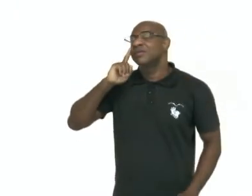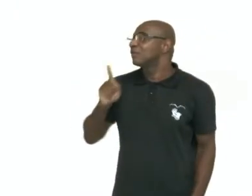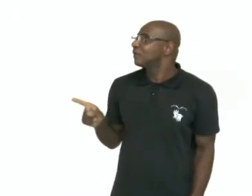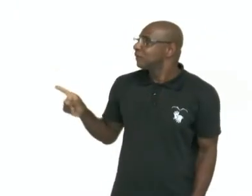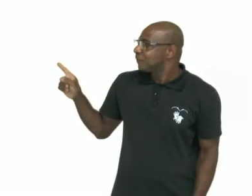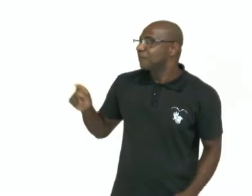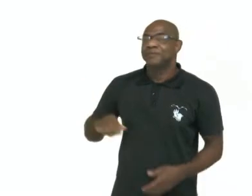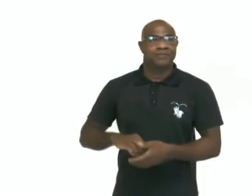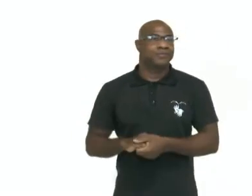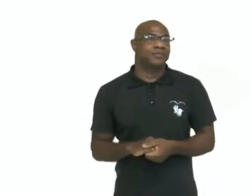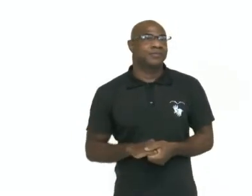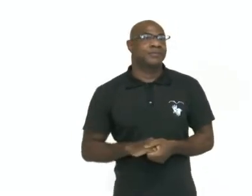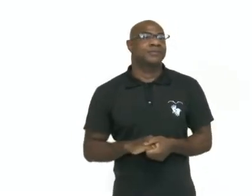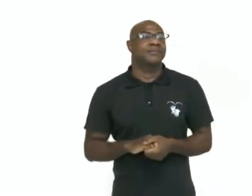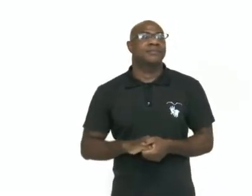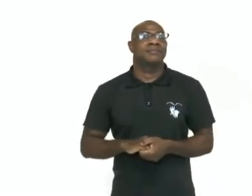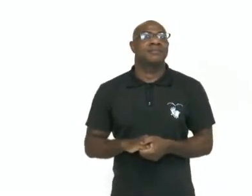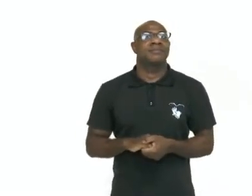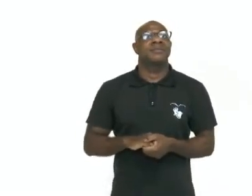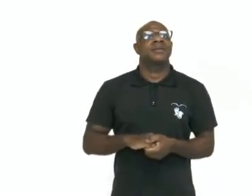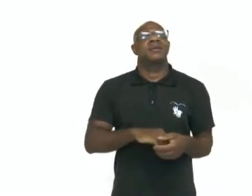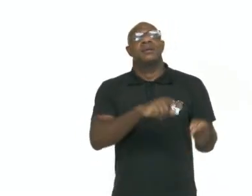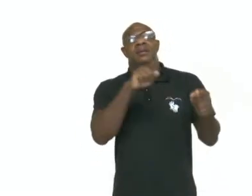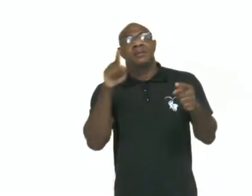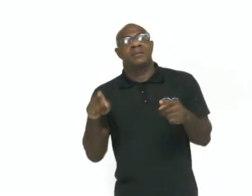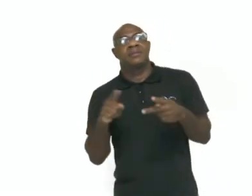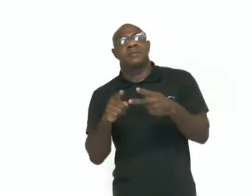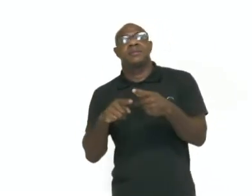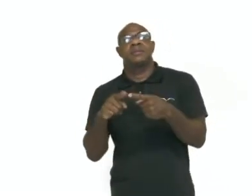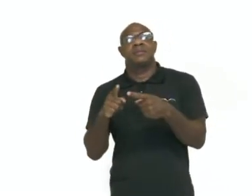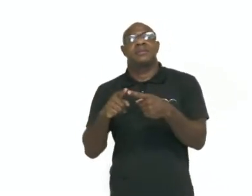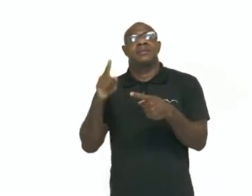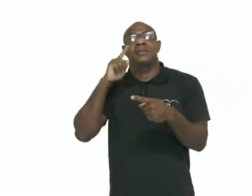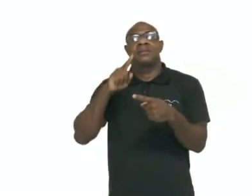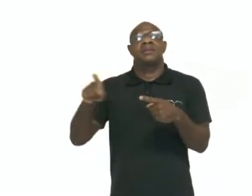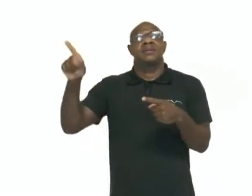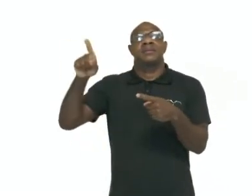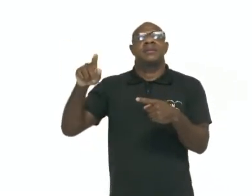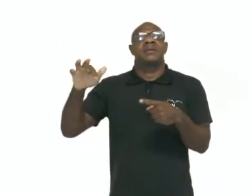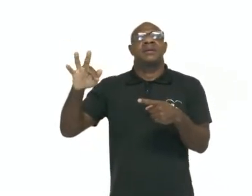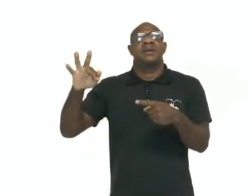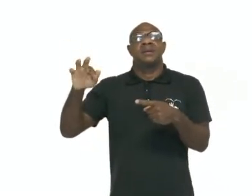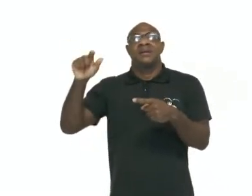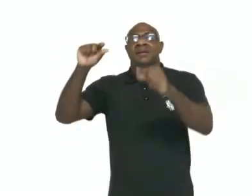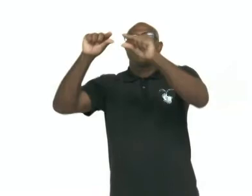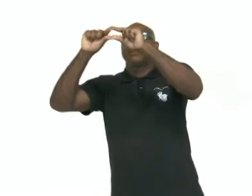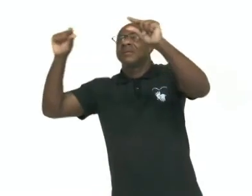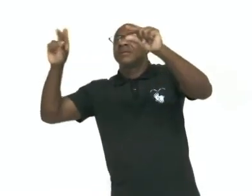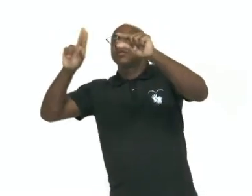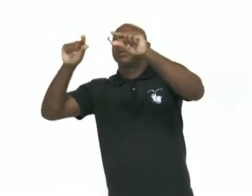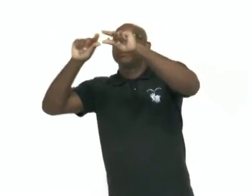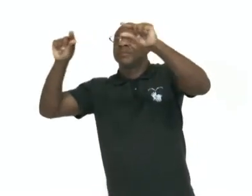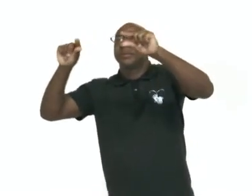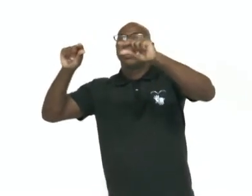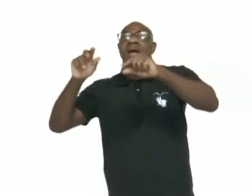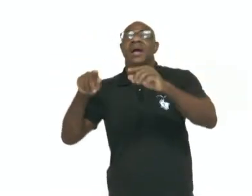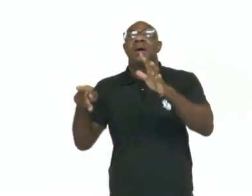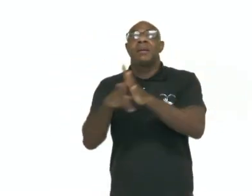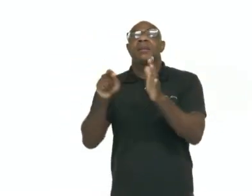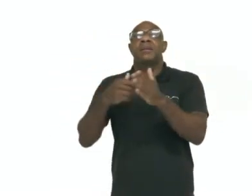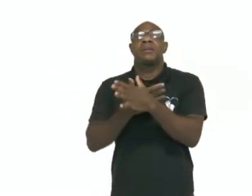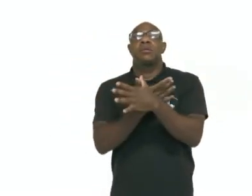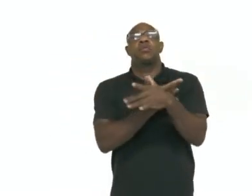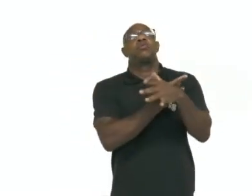de ave de rapina noturna. Nós temos aqui a falconiforme, que é uma ave de